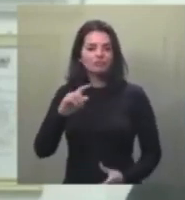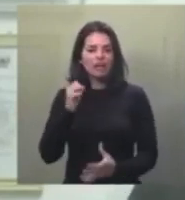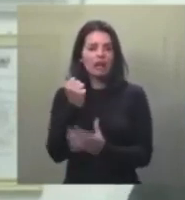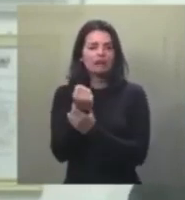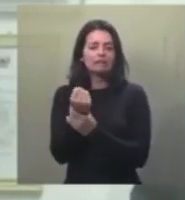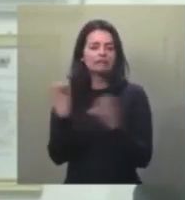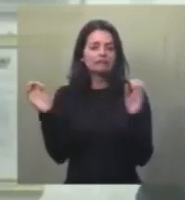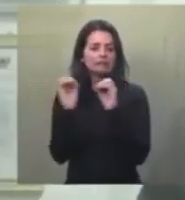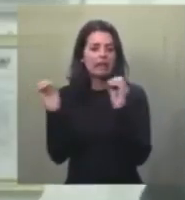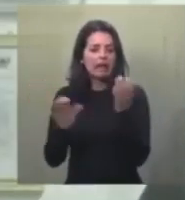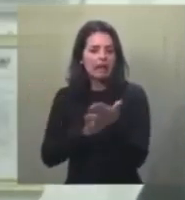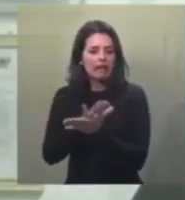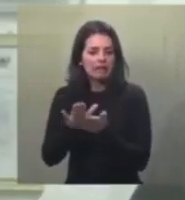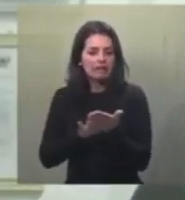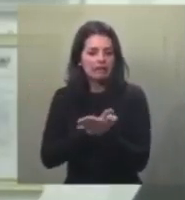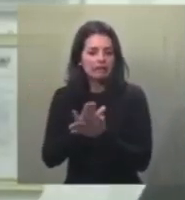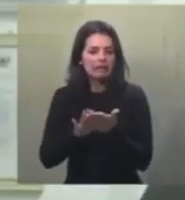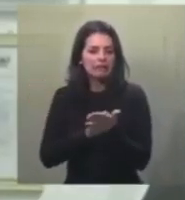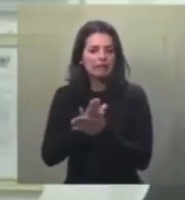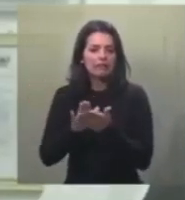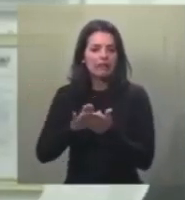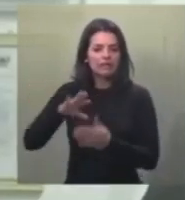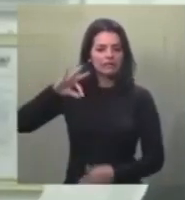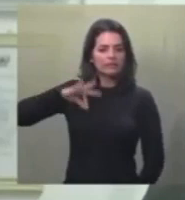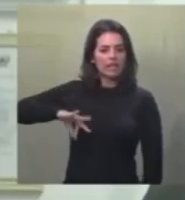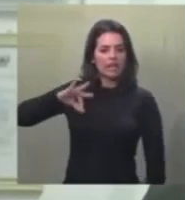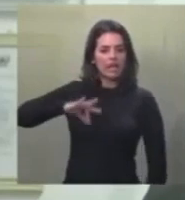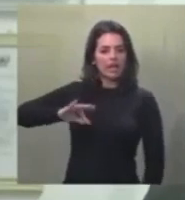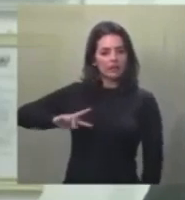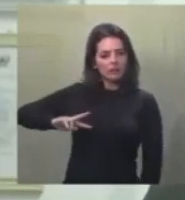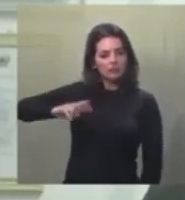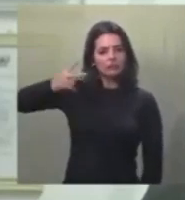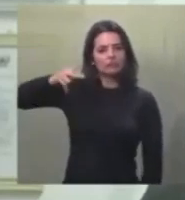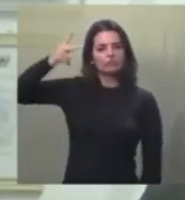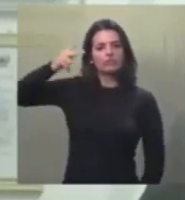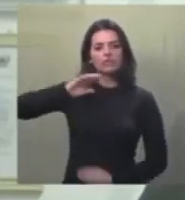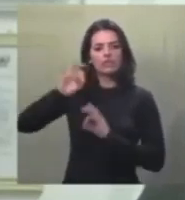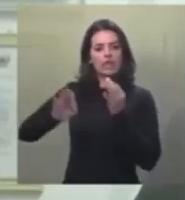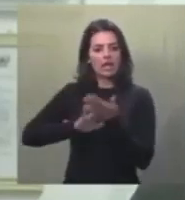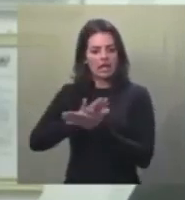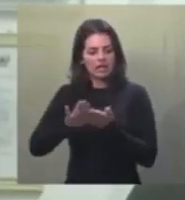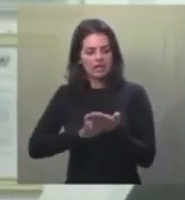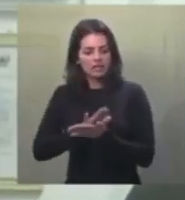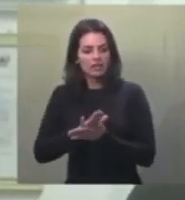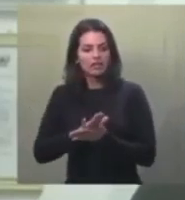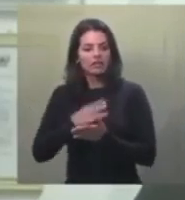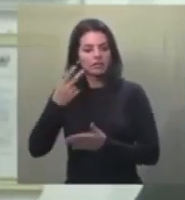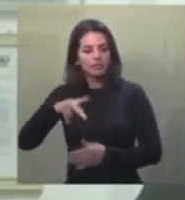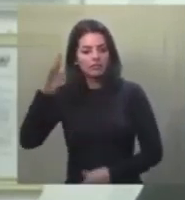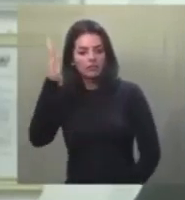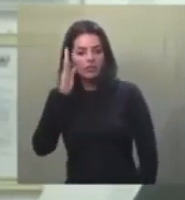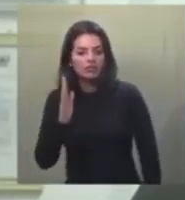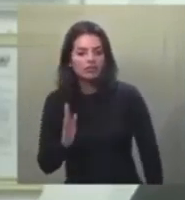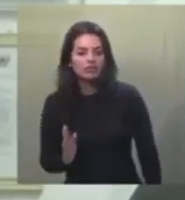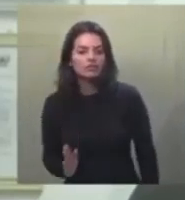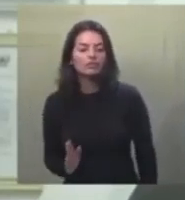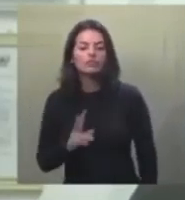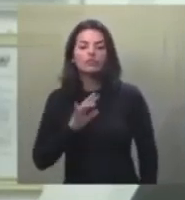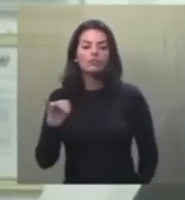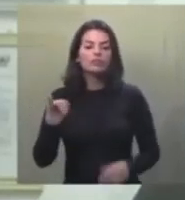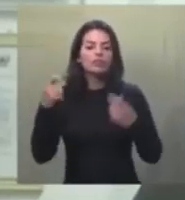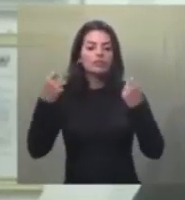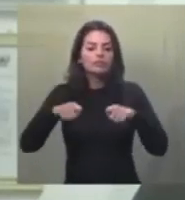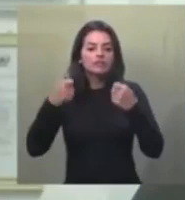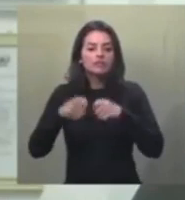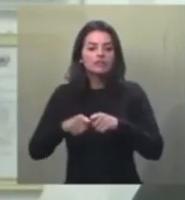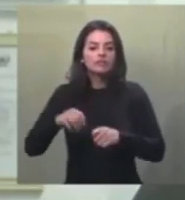nenhum reajuste do salário mínimo. Como é que pode um orçamento, na situação que o Brasil está, não ampliar o valor do